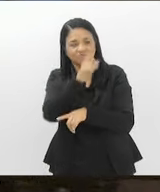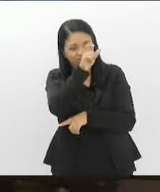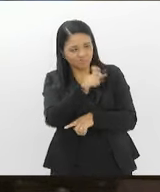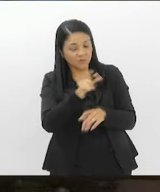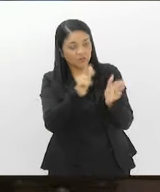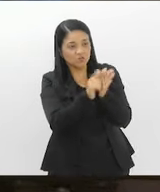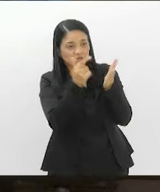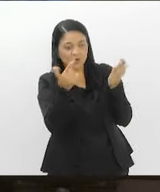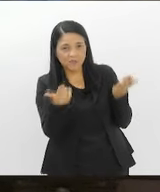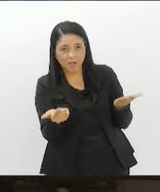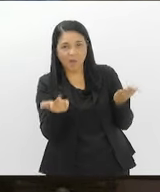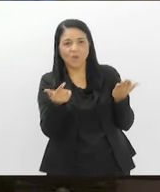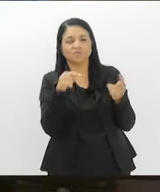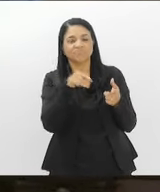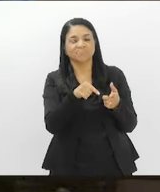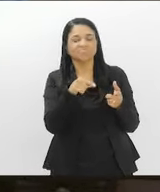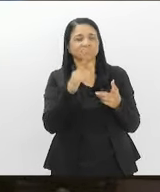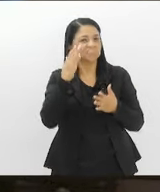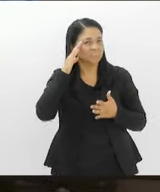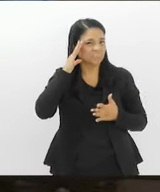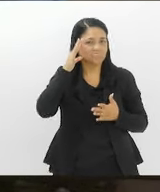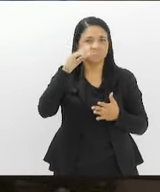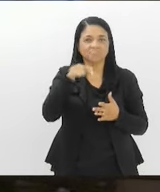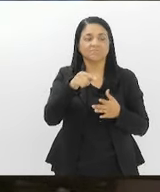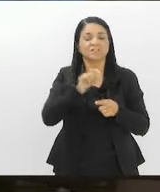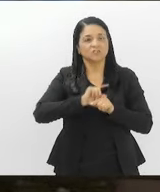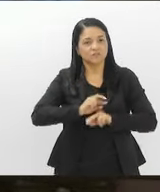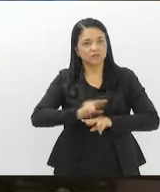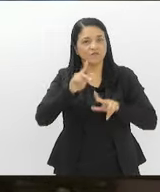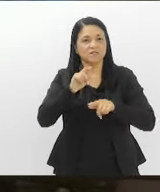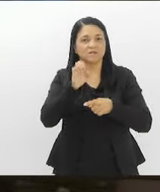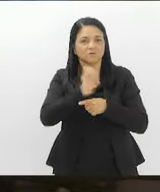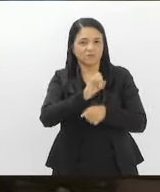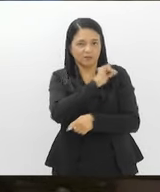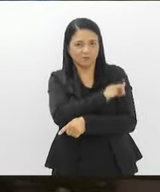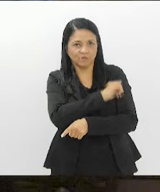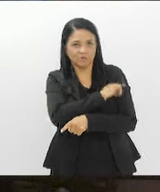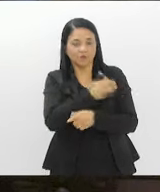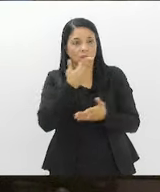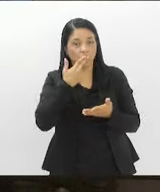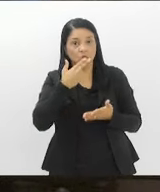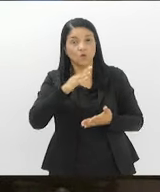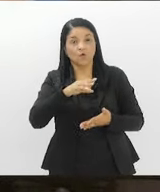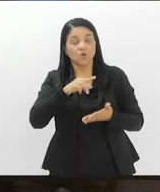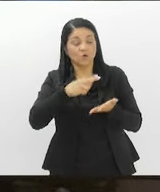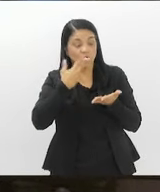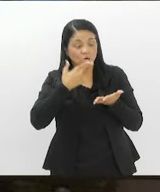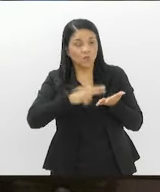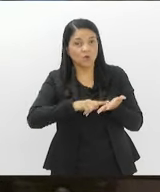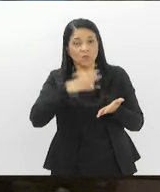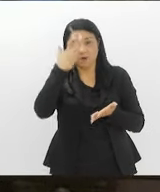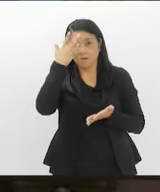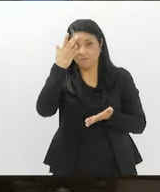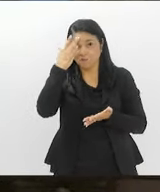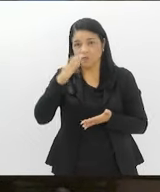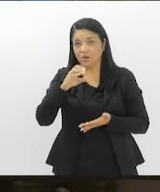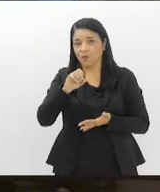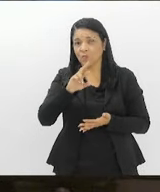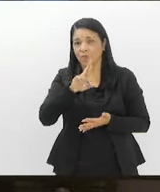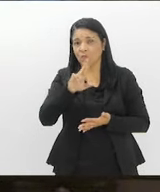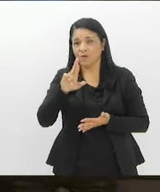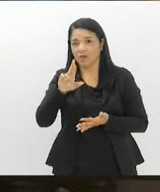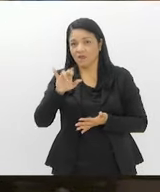tem feito diferença não só no estado do Rio, mas no Brasil todo, que é o Correio do Amanhã. Então, acho que o senhor deixa uma lição não só